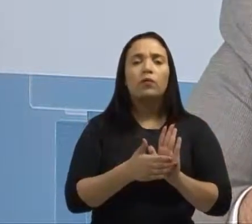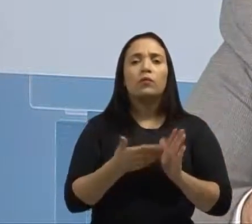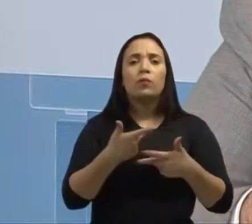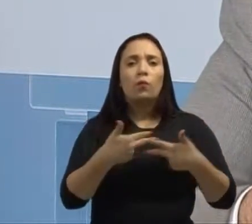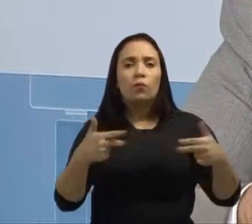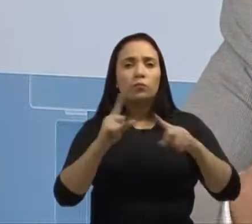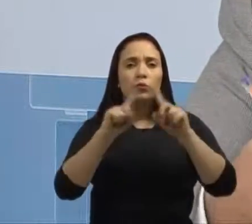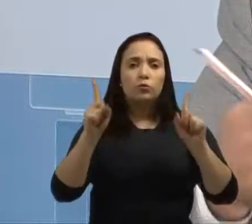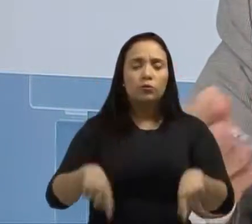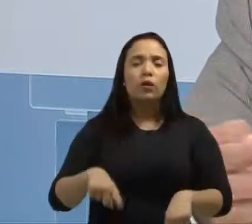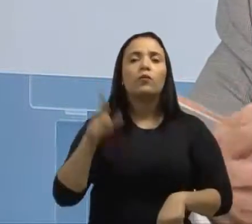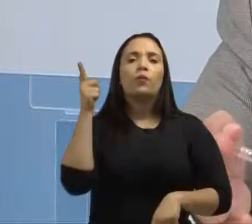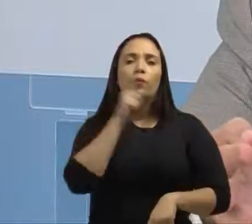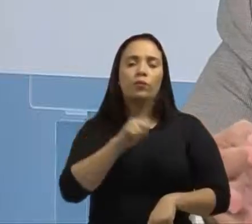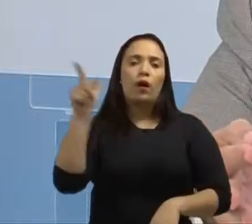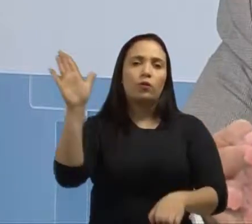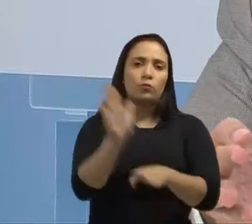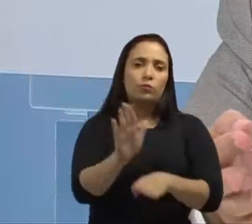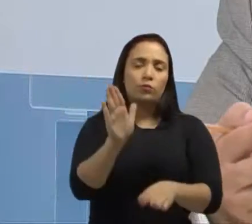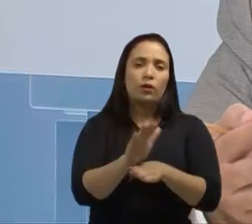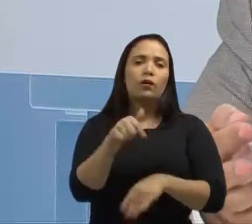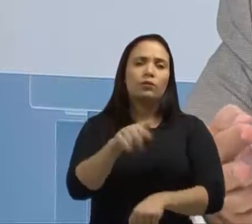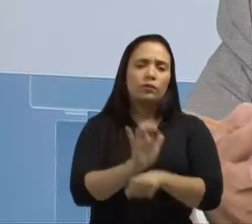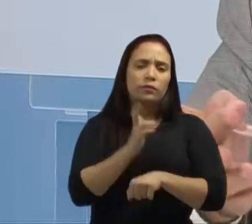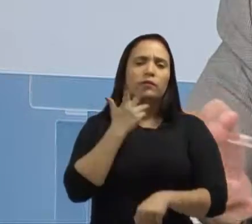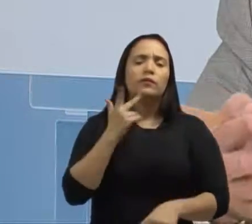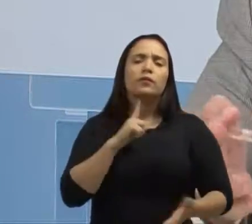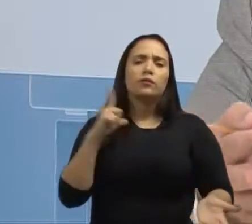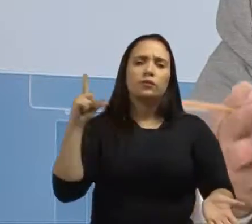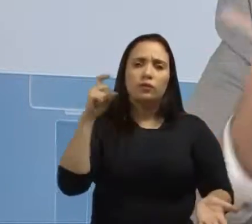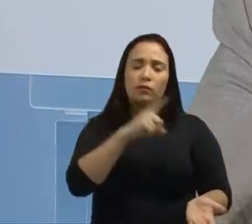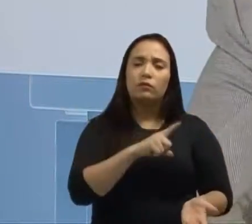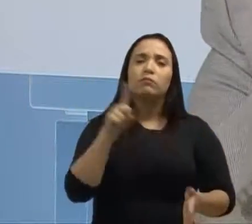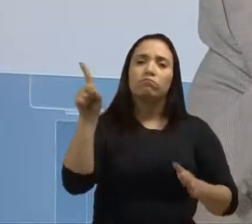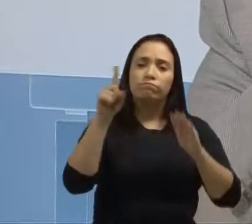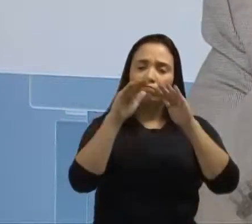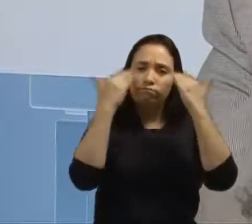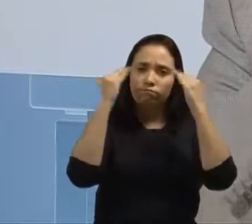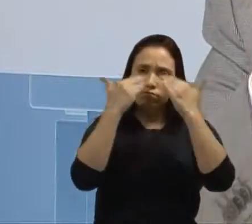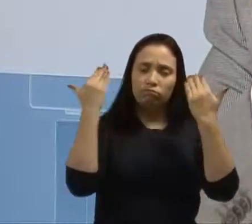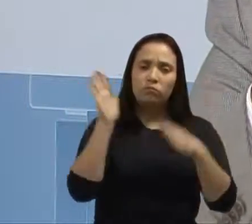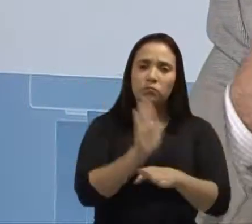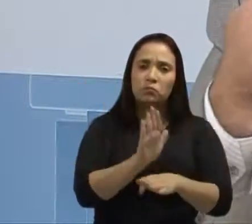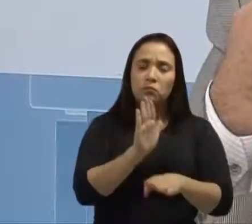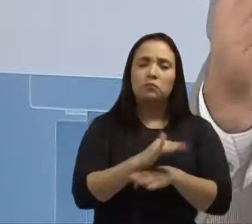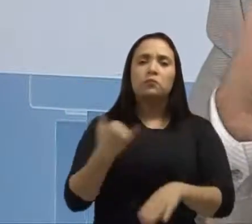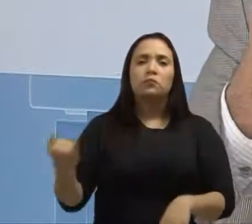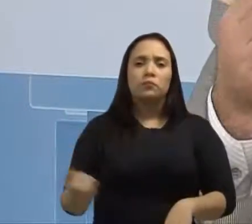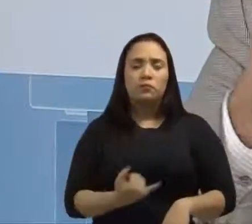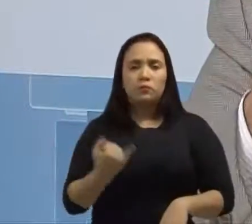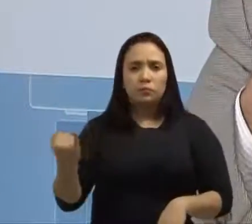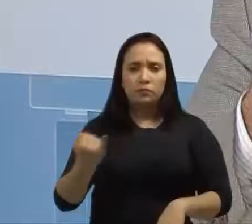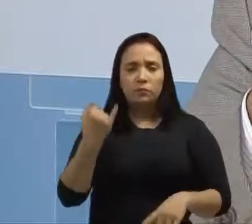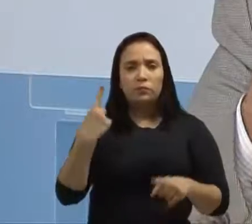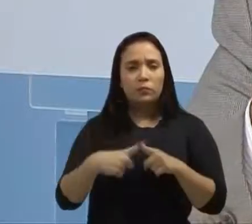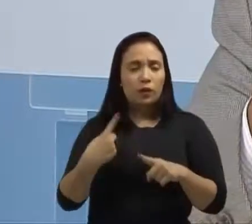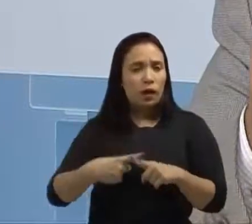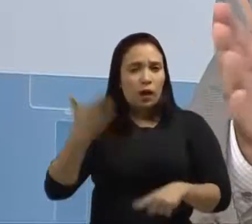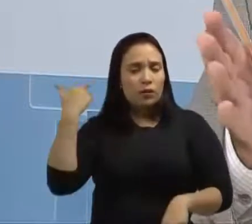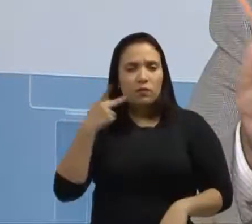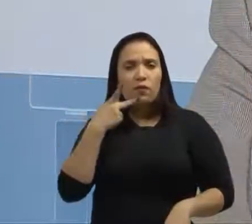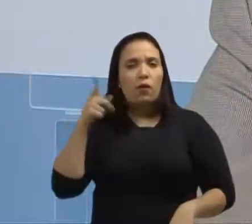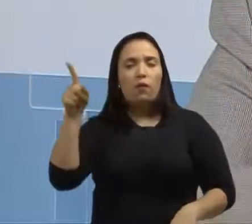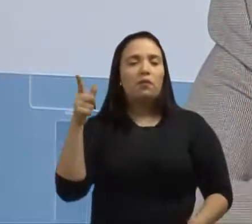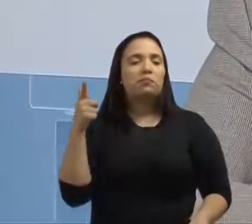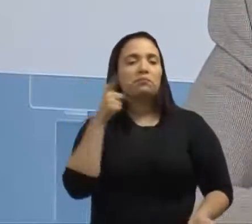dificuldade, e tem dificuldade, todo mundo tem, e que o senador Eunício está resolvendo. É importante isso aí, porque muita gente dizia que ele não seria capaz.